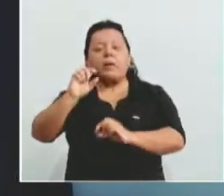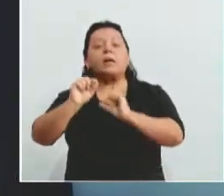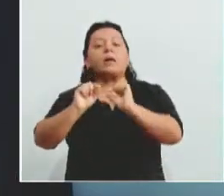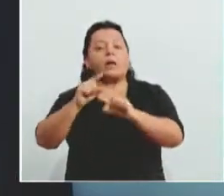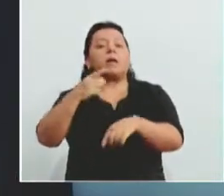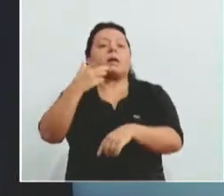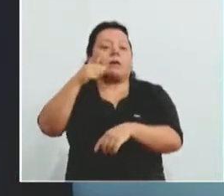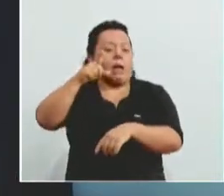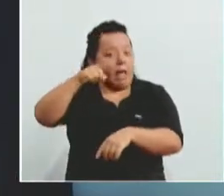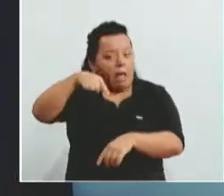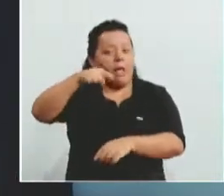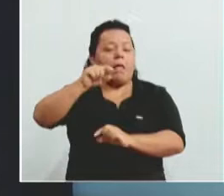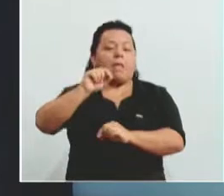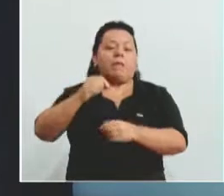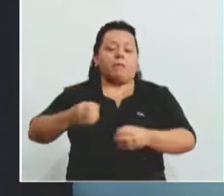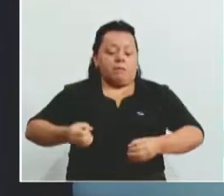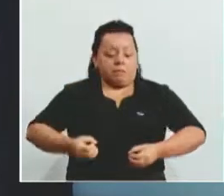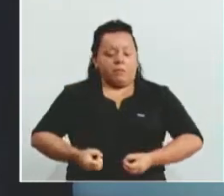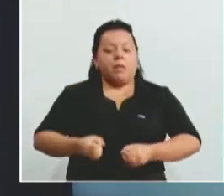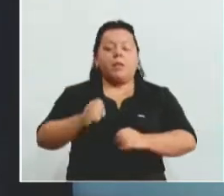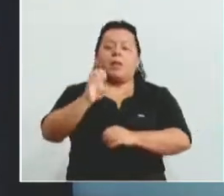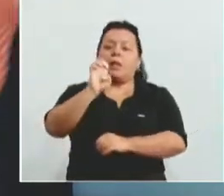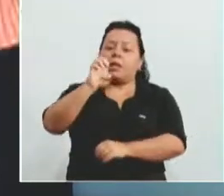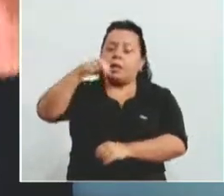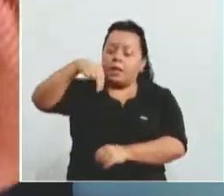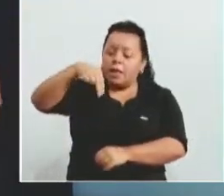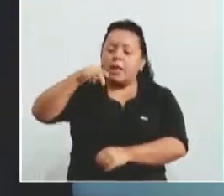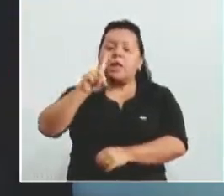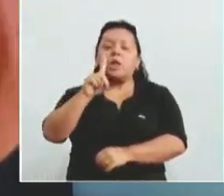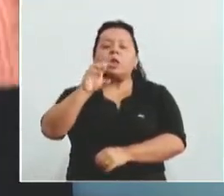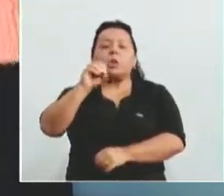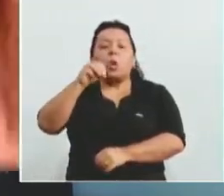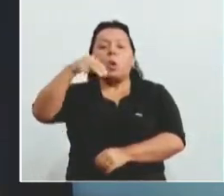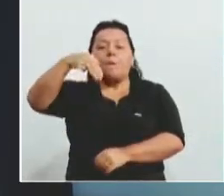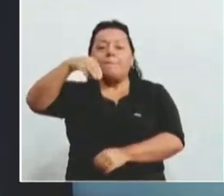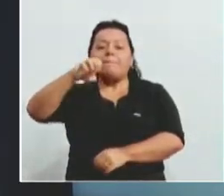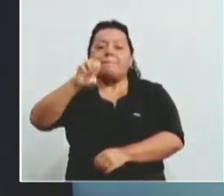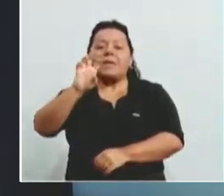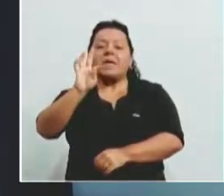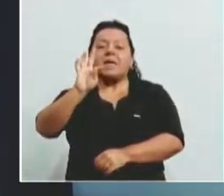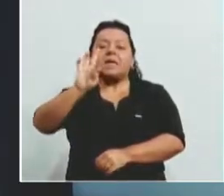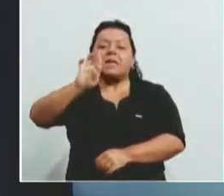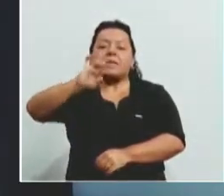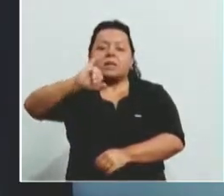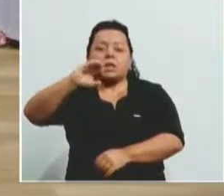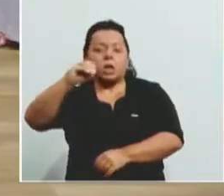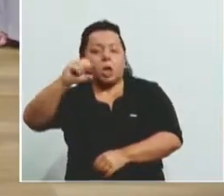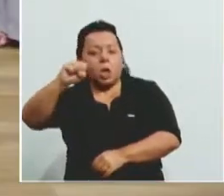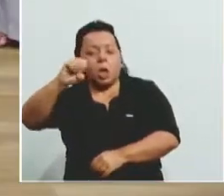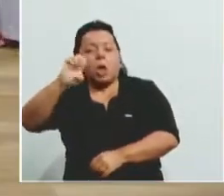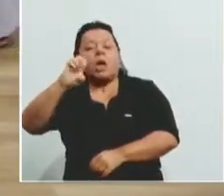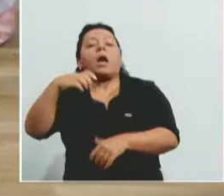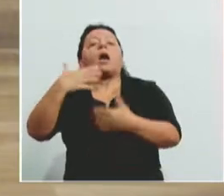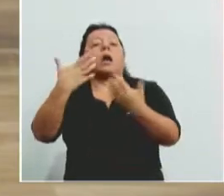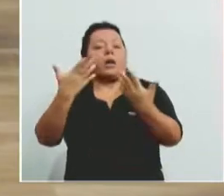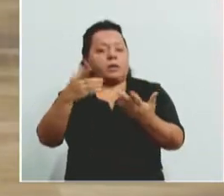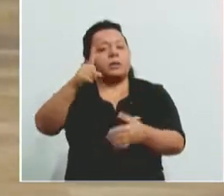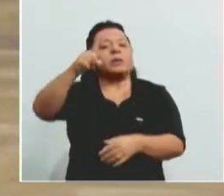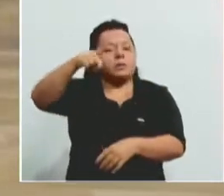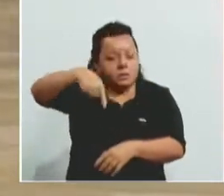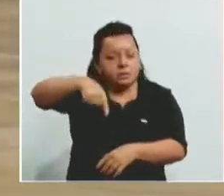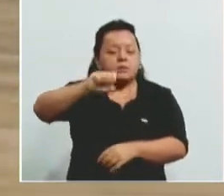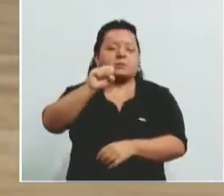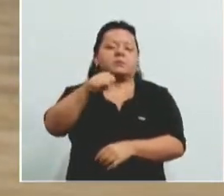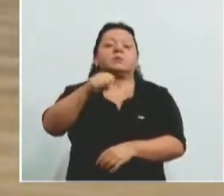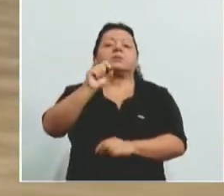foco de endométrio ali, aí sim, fechou, certeza, diagnóstico de certeza. Vamos sentar para a gente ficar um pouquinho mais à vontade, doutora, para